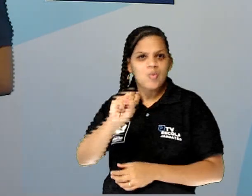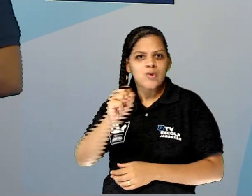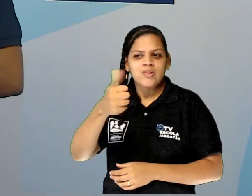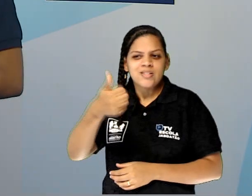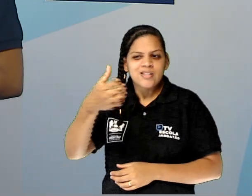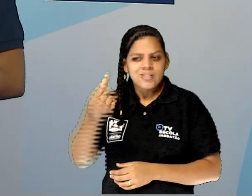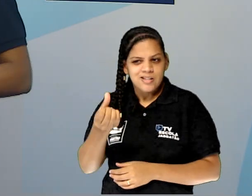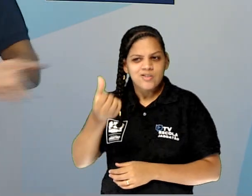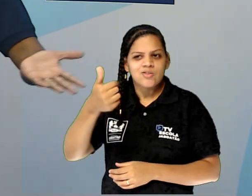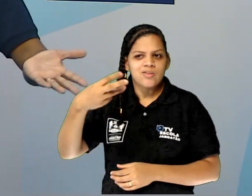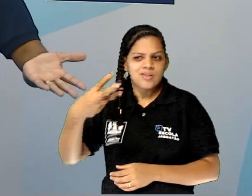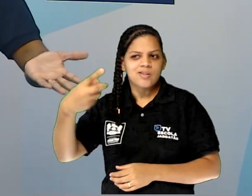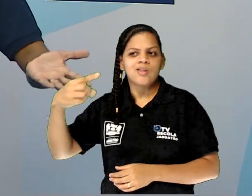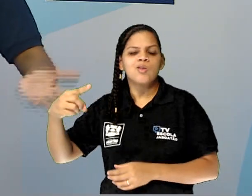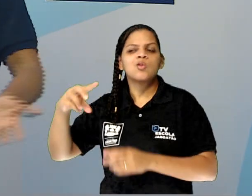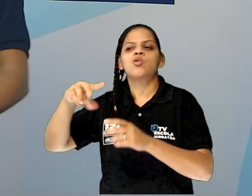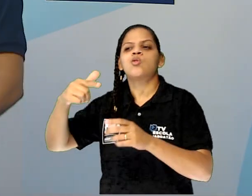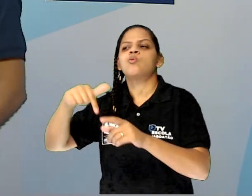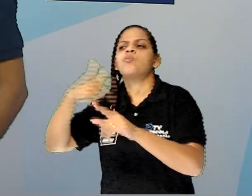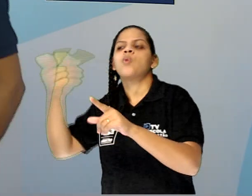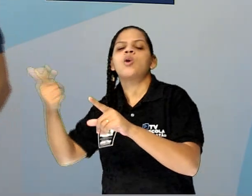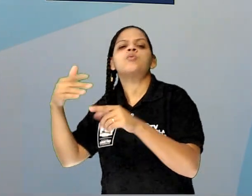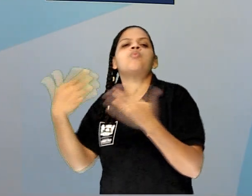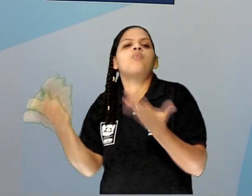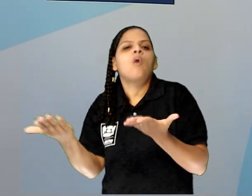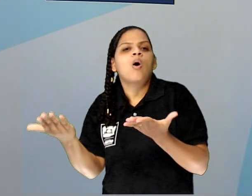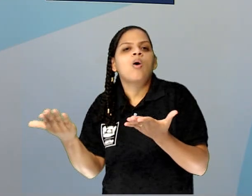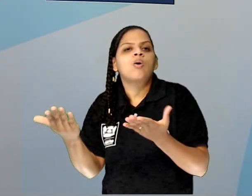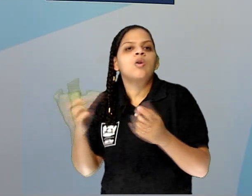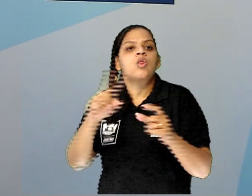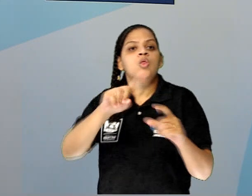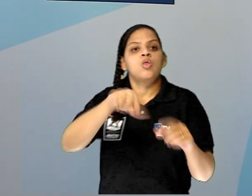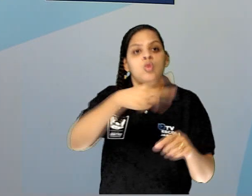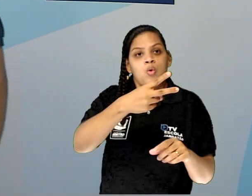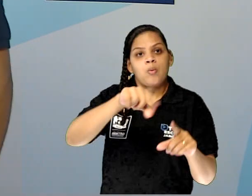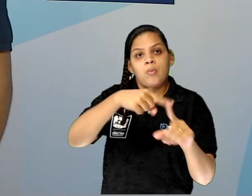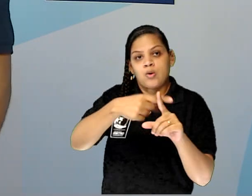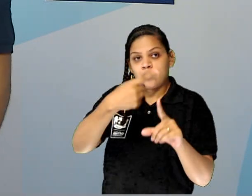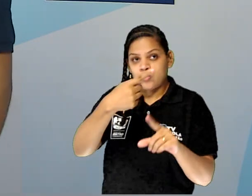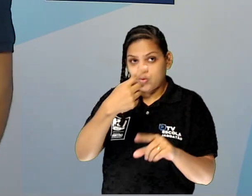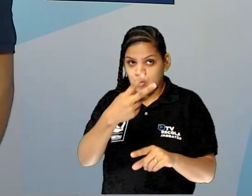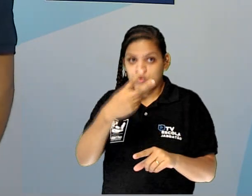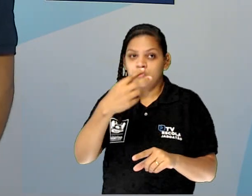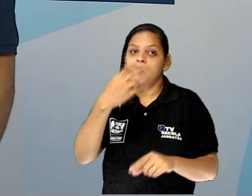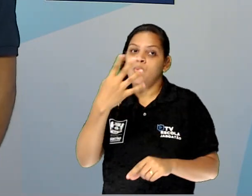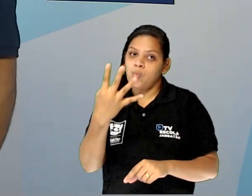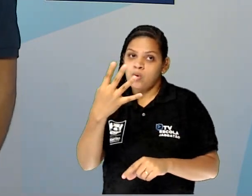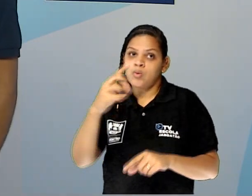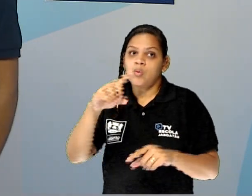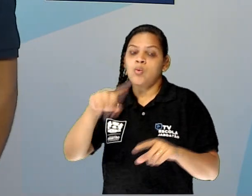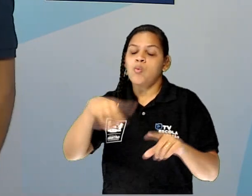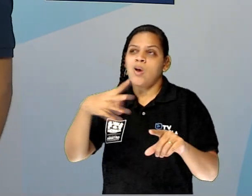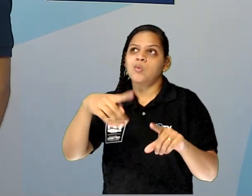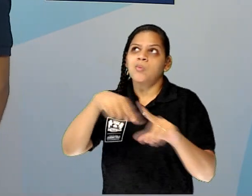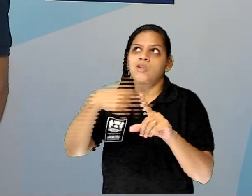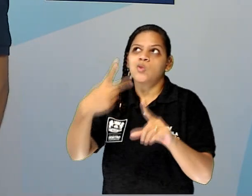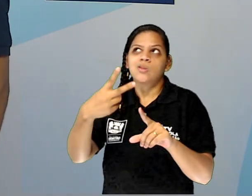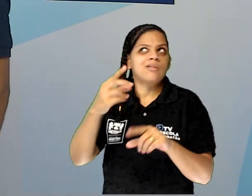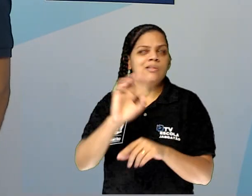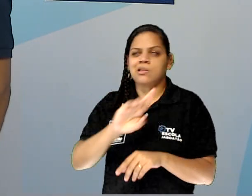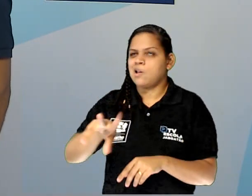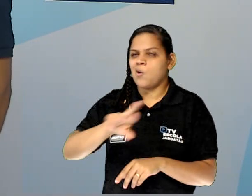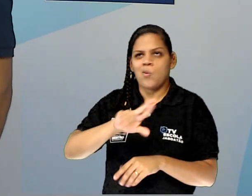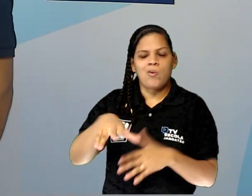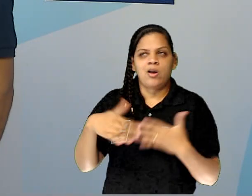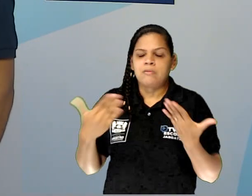32. Quem é o próximo? Fácil, professor. 2 mais 2, 4. 4 mais 2 dá... Não. Dá 8 ali e 8 não é não. Então, a